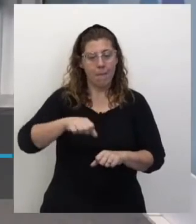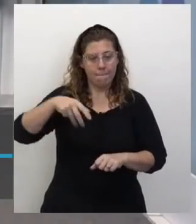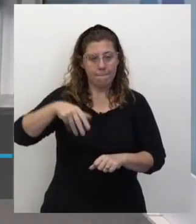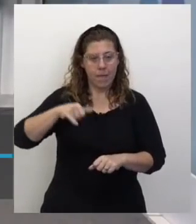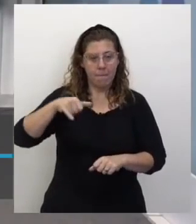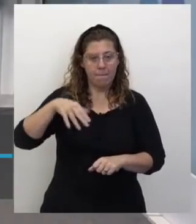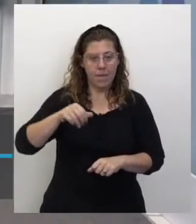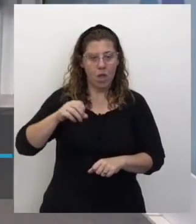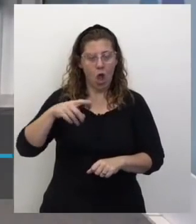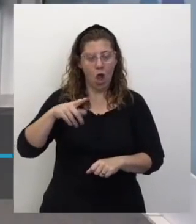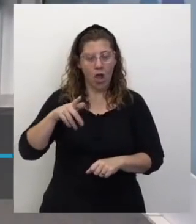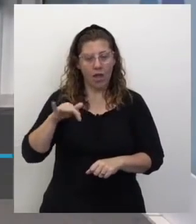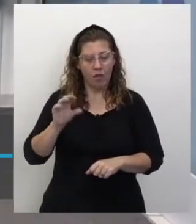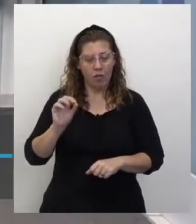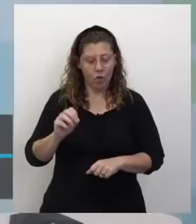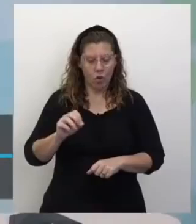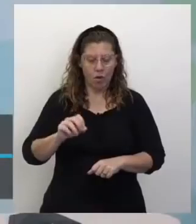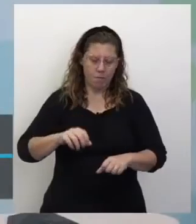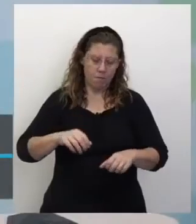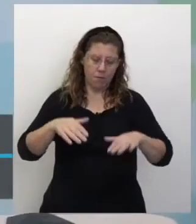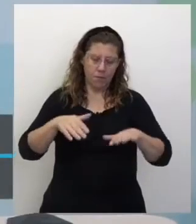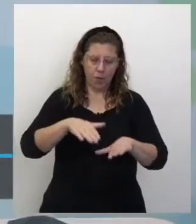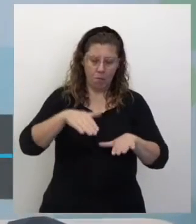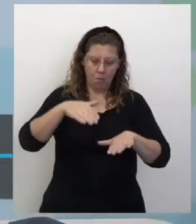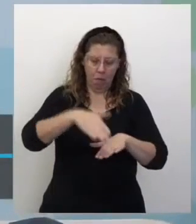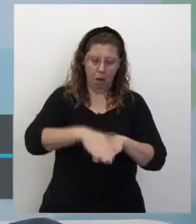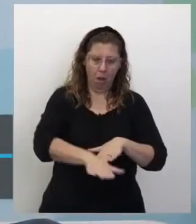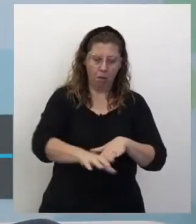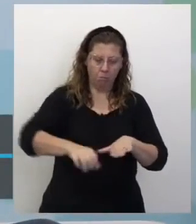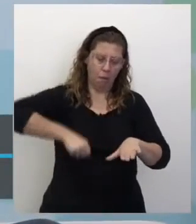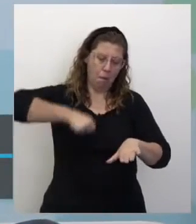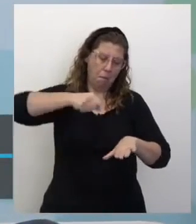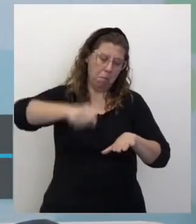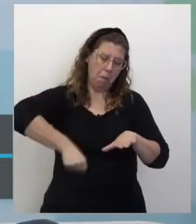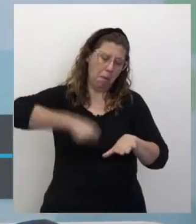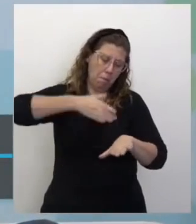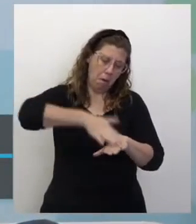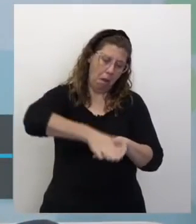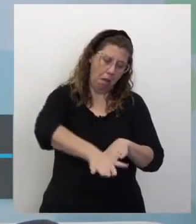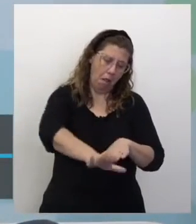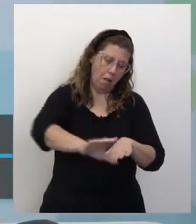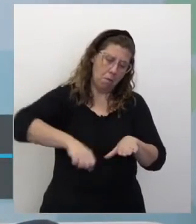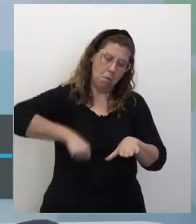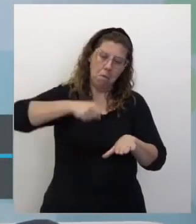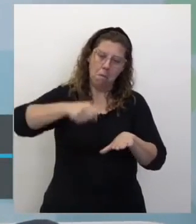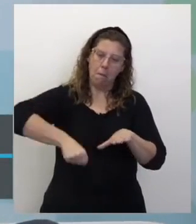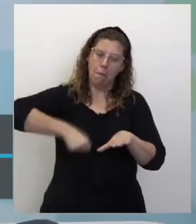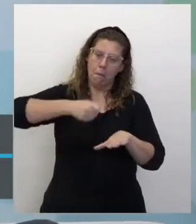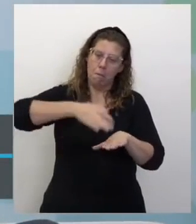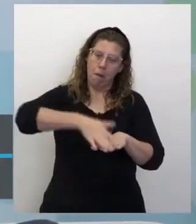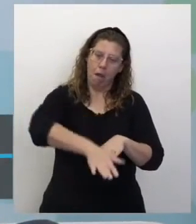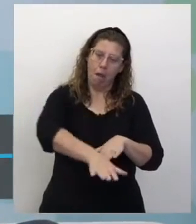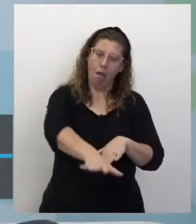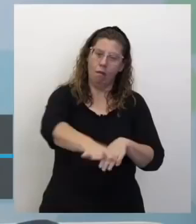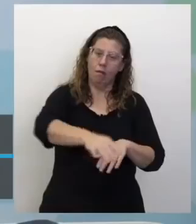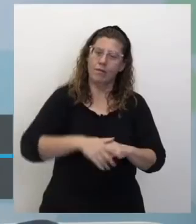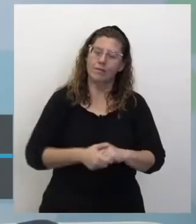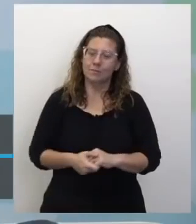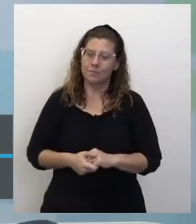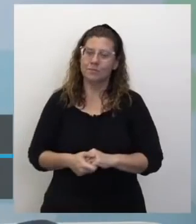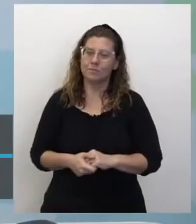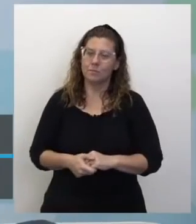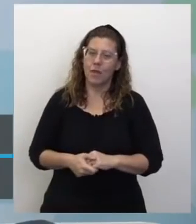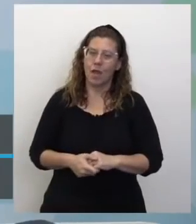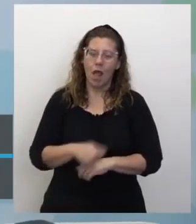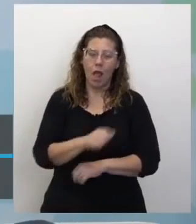falou que trabalhou muito com mimeógrafo, então a professora Simone sabe exatamente o que é um mimeógrafo, e algumas pessoas estão comentando, é bom a gente falar, Ed, que os